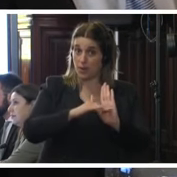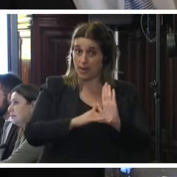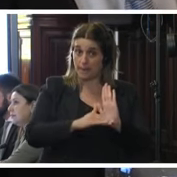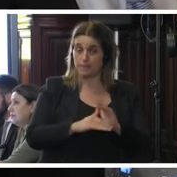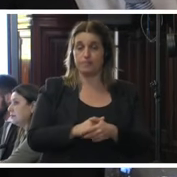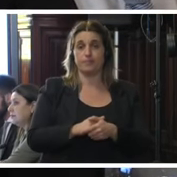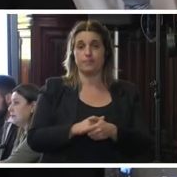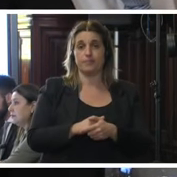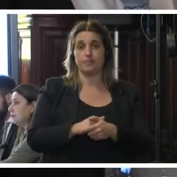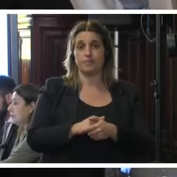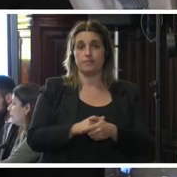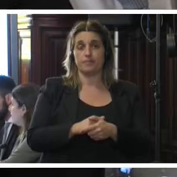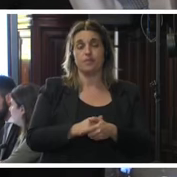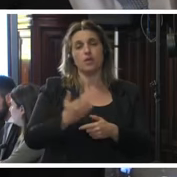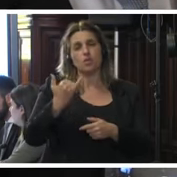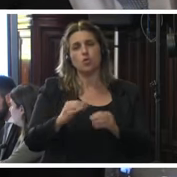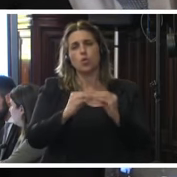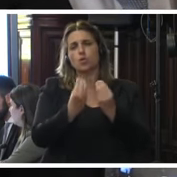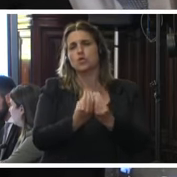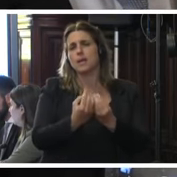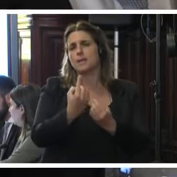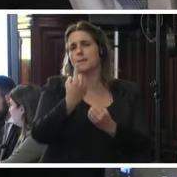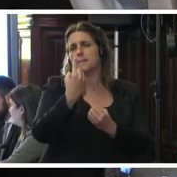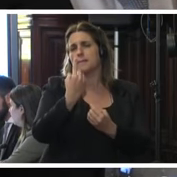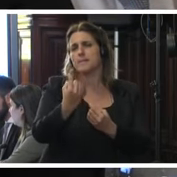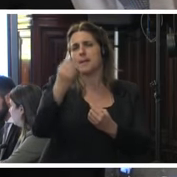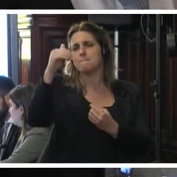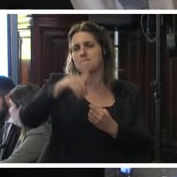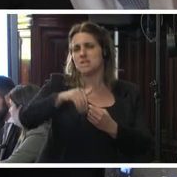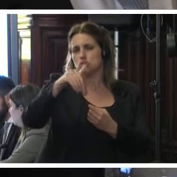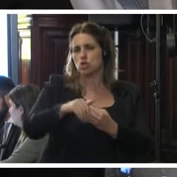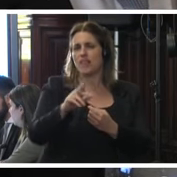R$4,2 bilhões, o que equivale a valores de hoje como